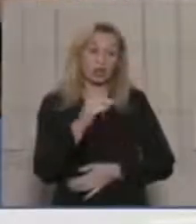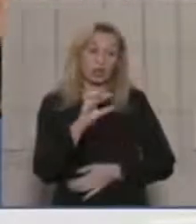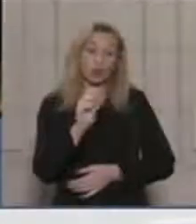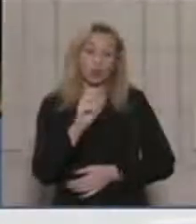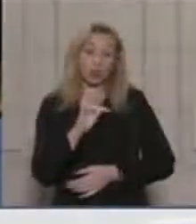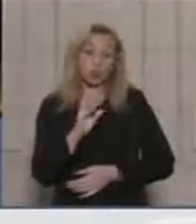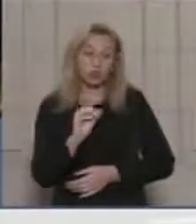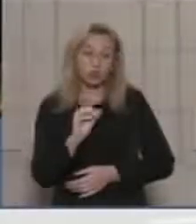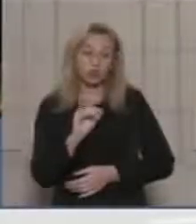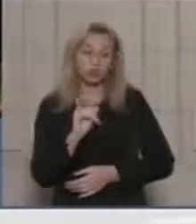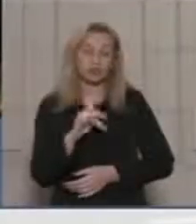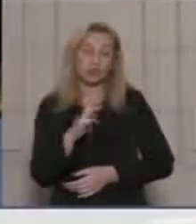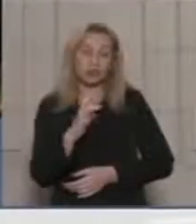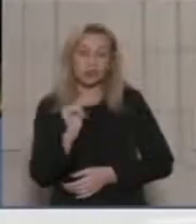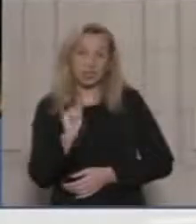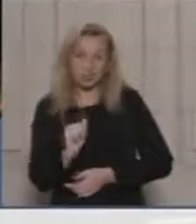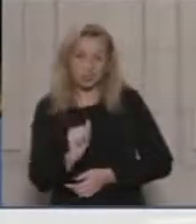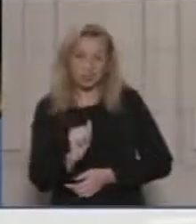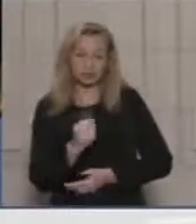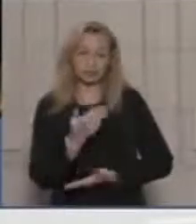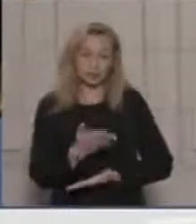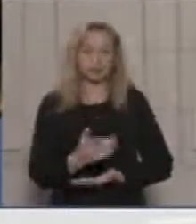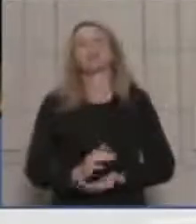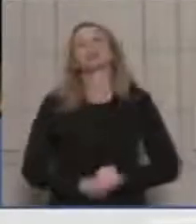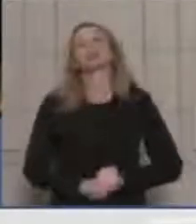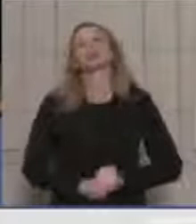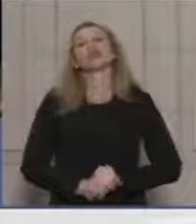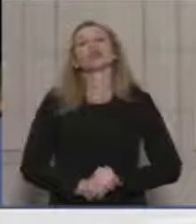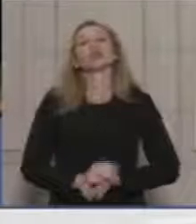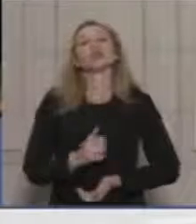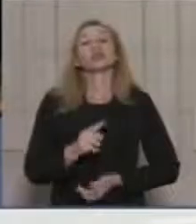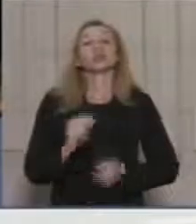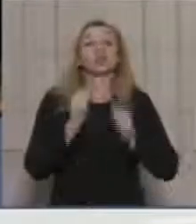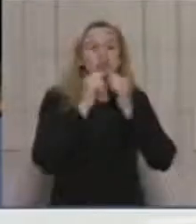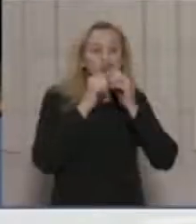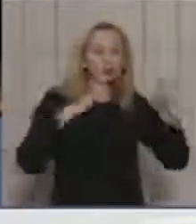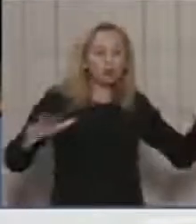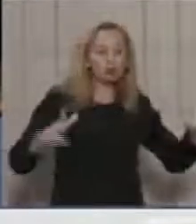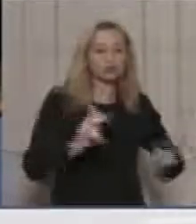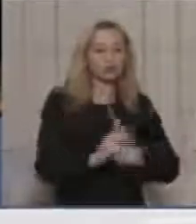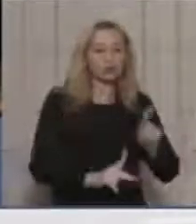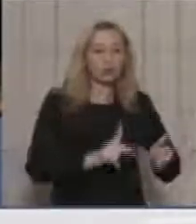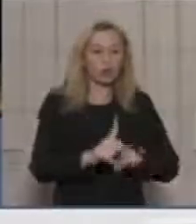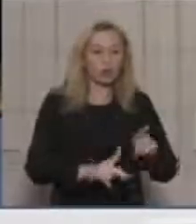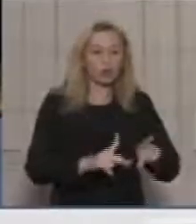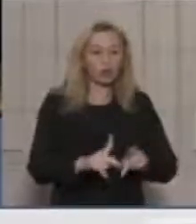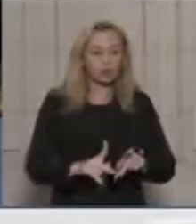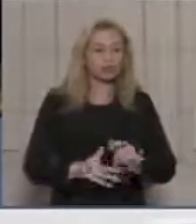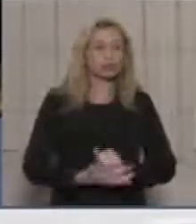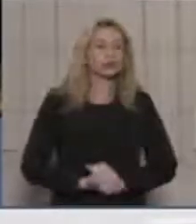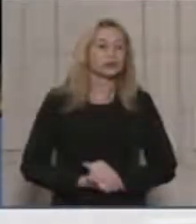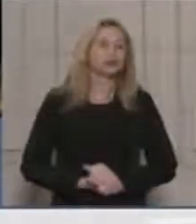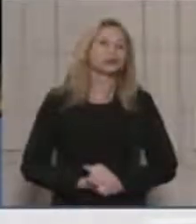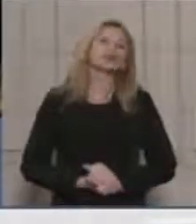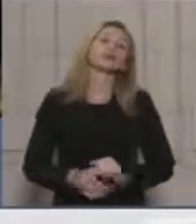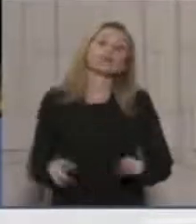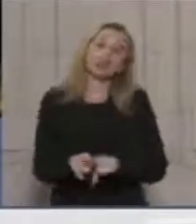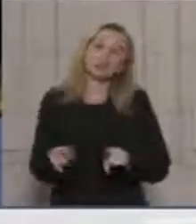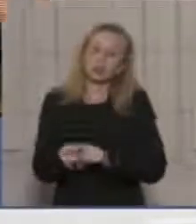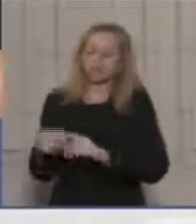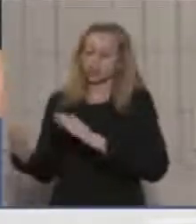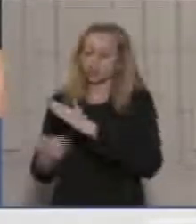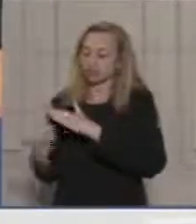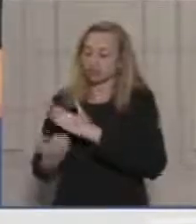E aí passou para a população, e principalmente para esses segmentos